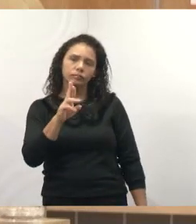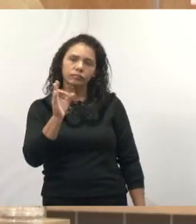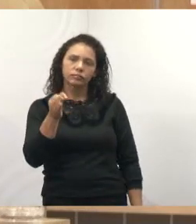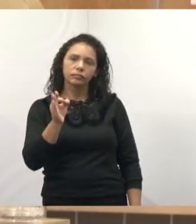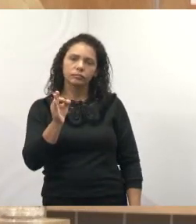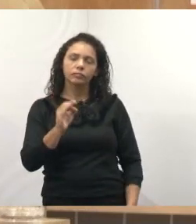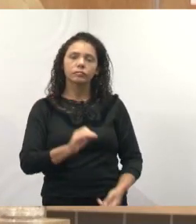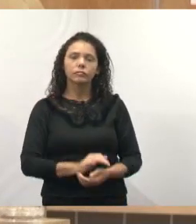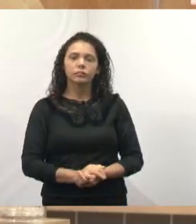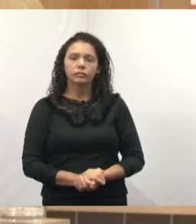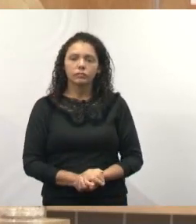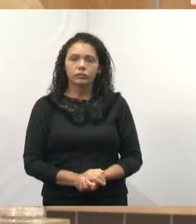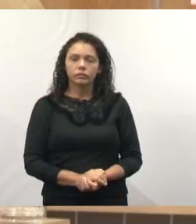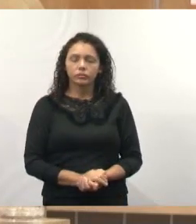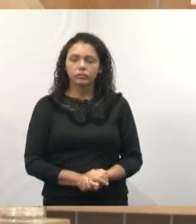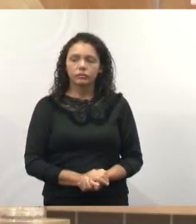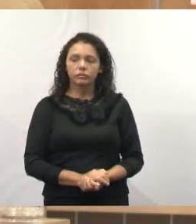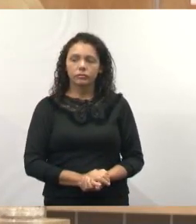Mais adiante,